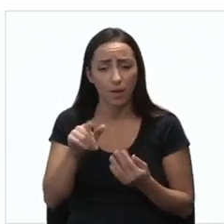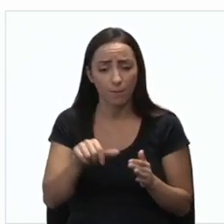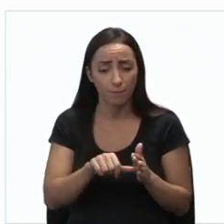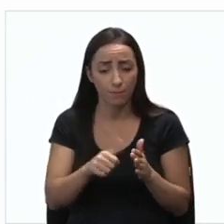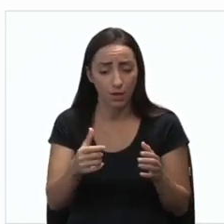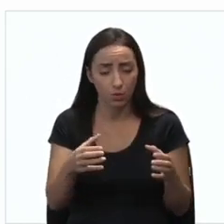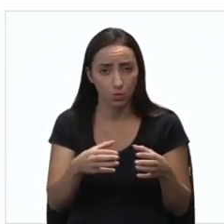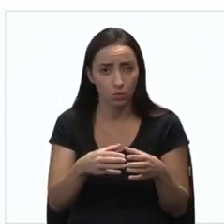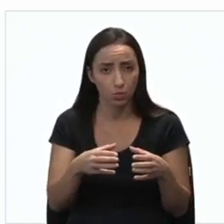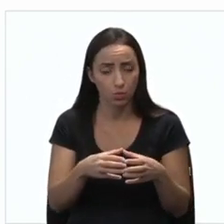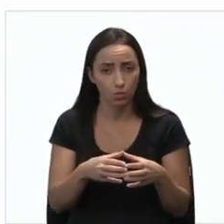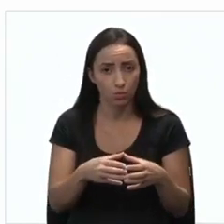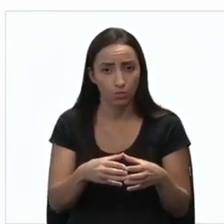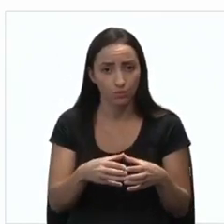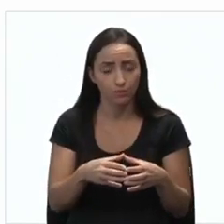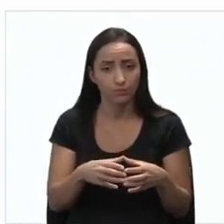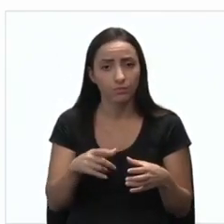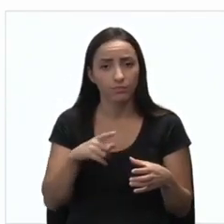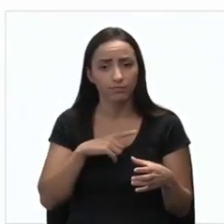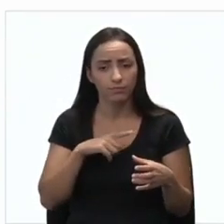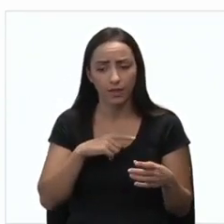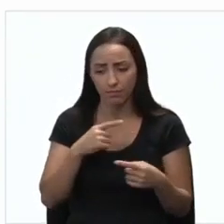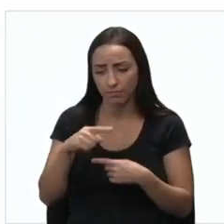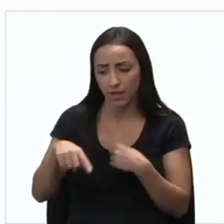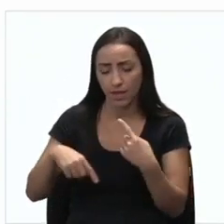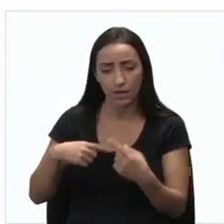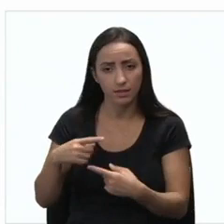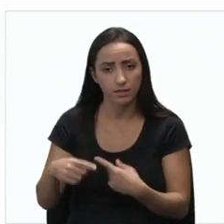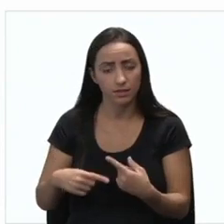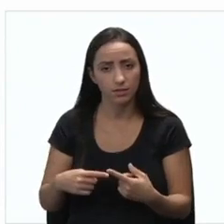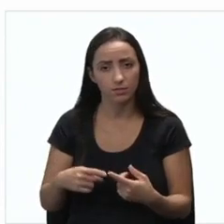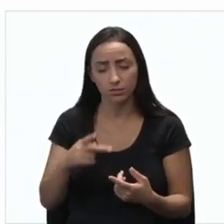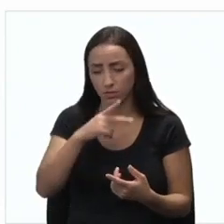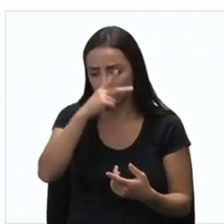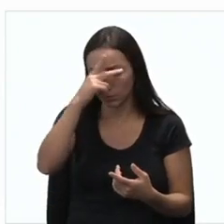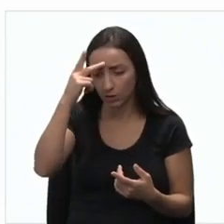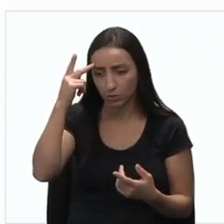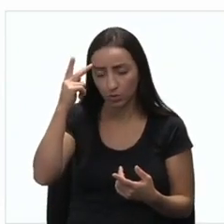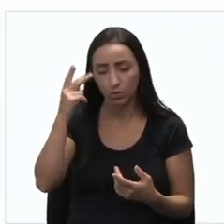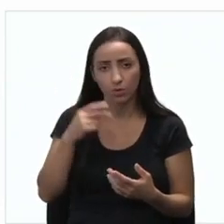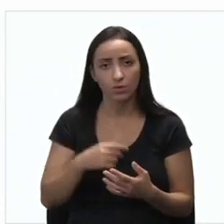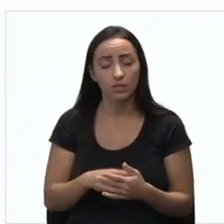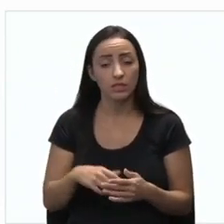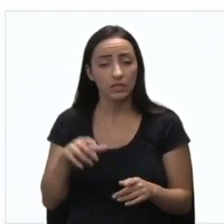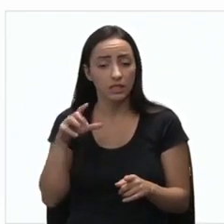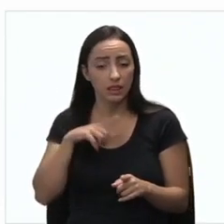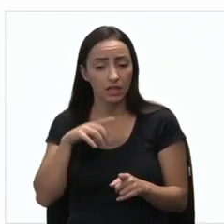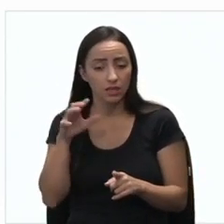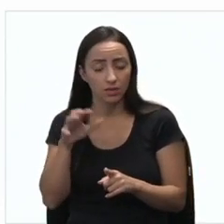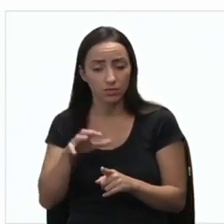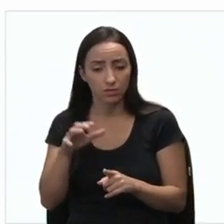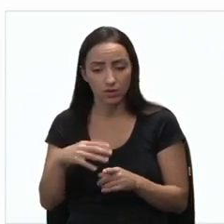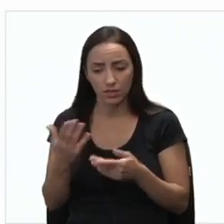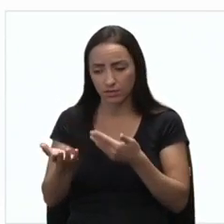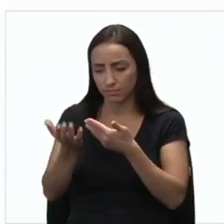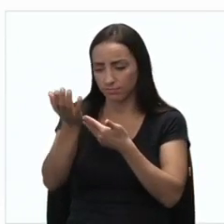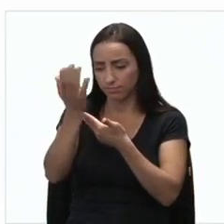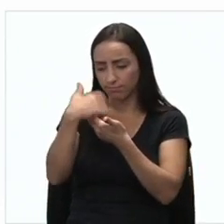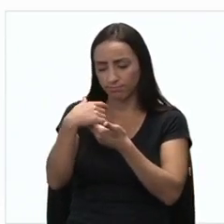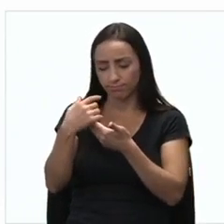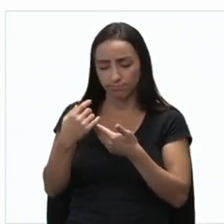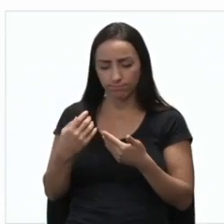grupo que vai possibilitar a relação entre as pessoas, entre as